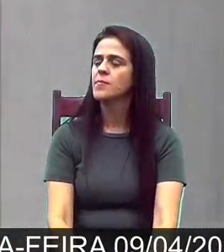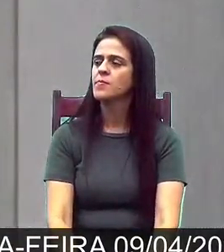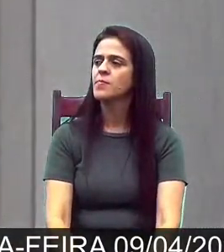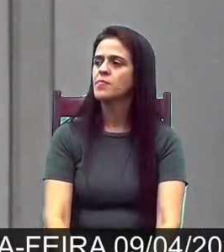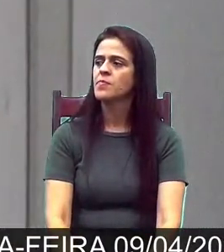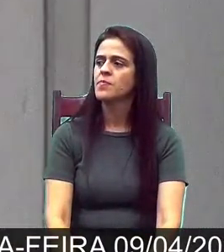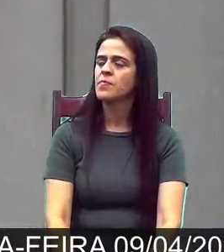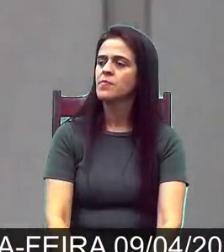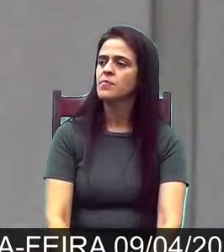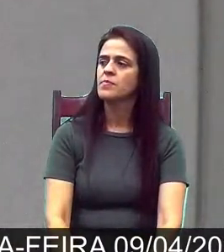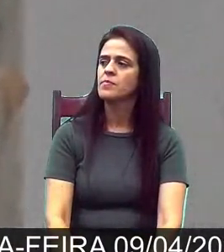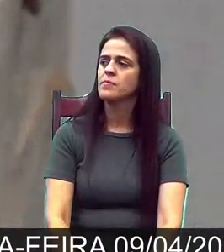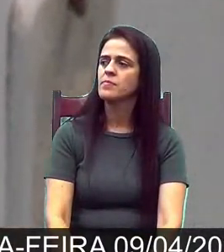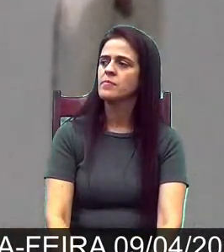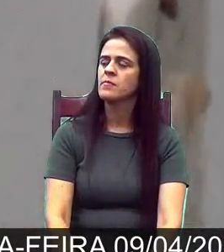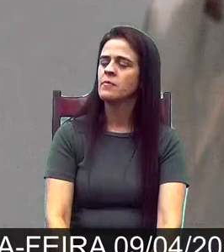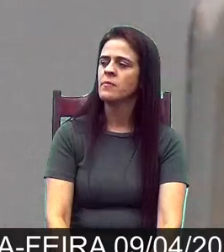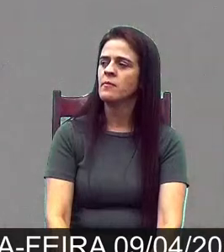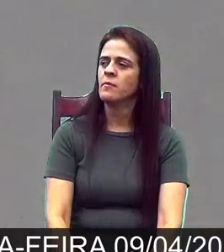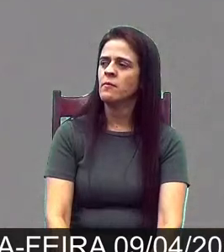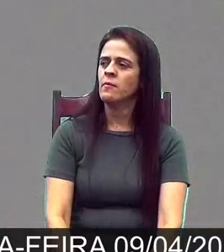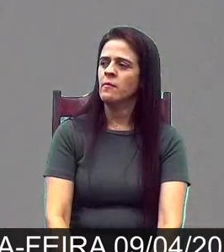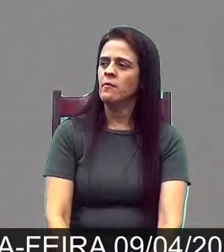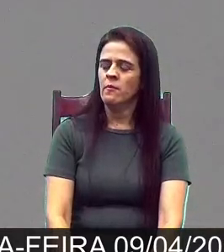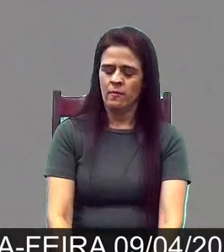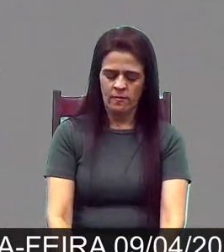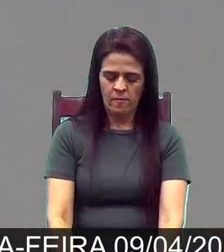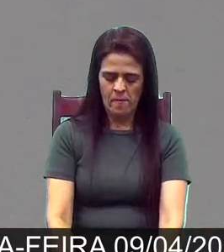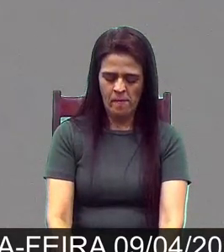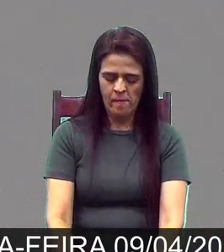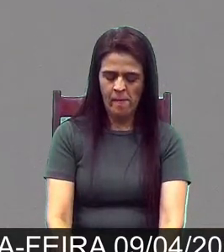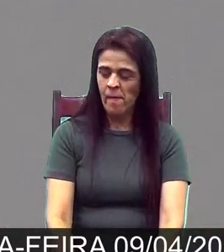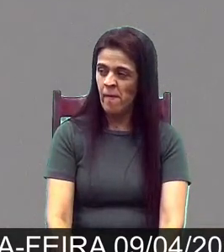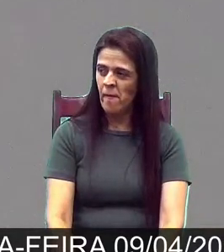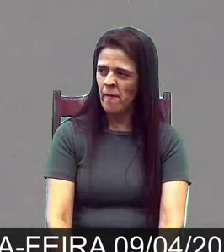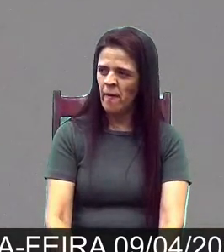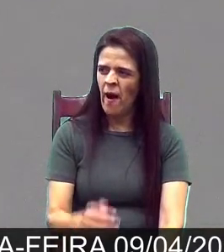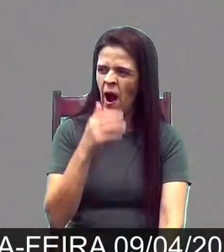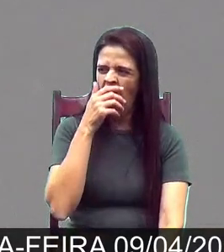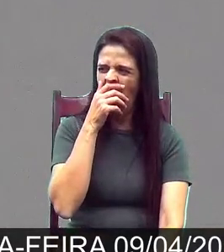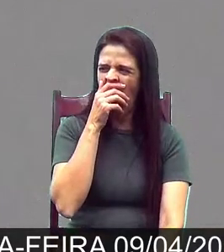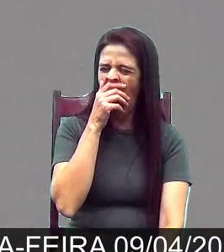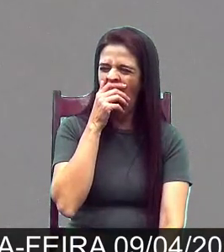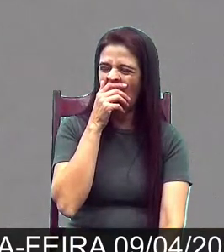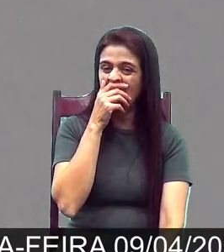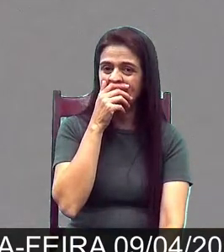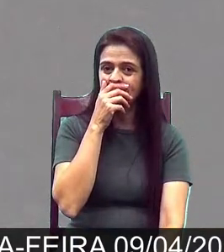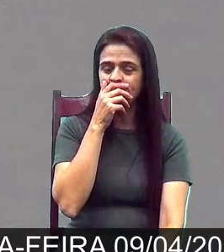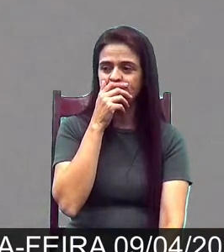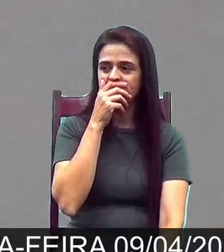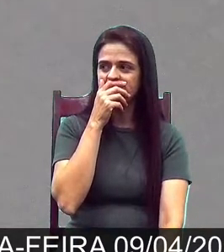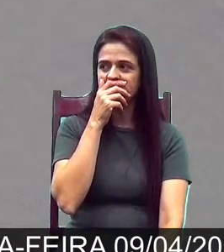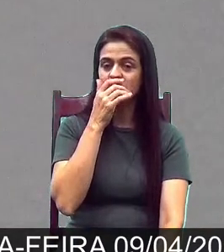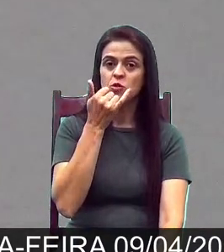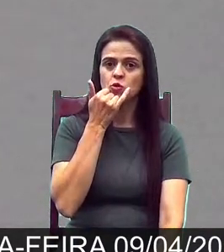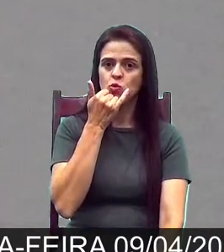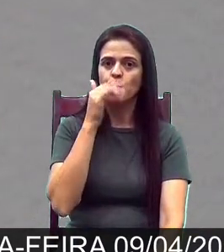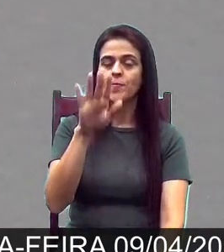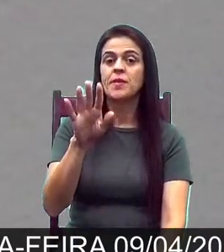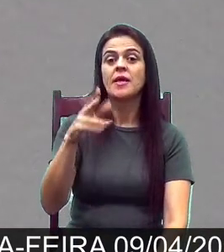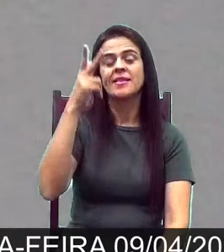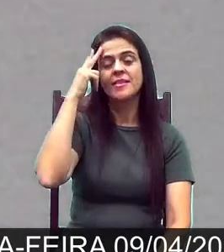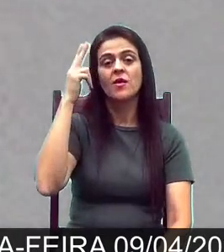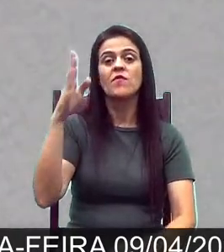querer, nós vamos inaugurar aquela. Eu estou junto, Deus vai me dar saúde, né,